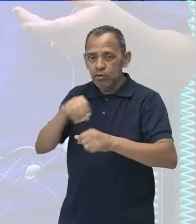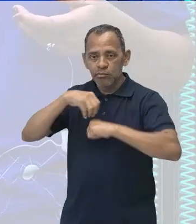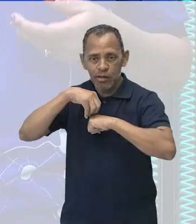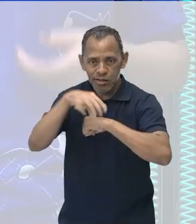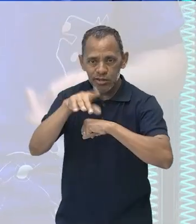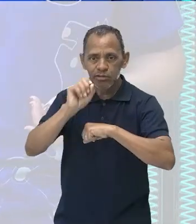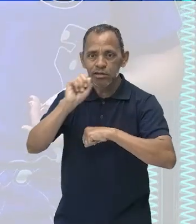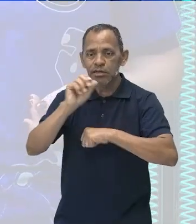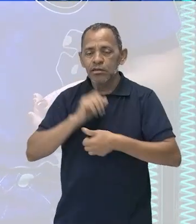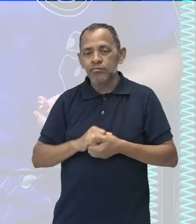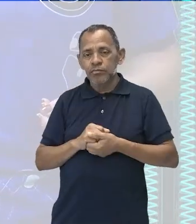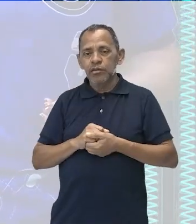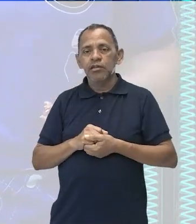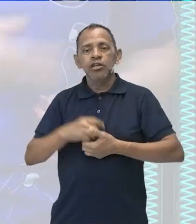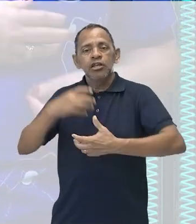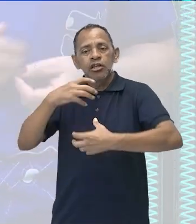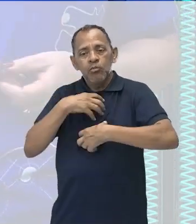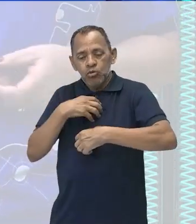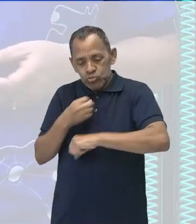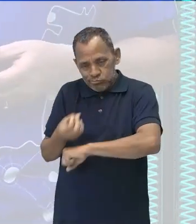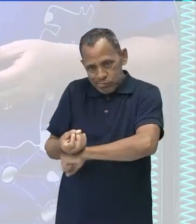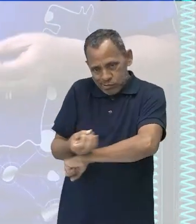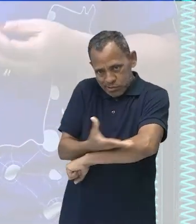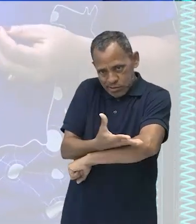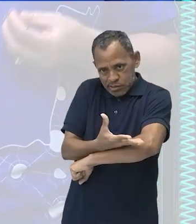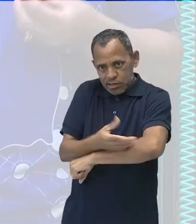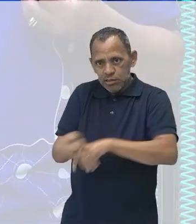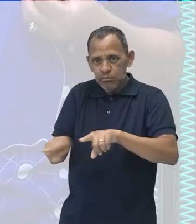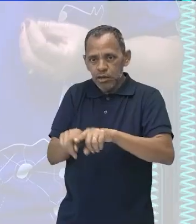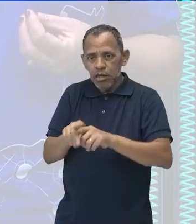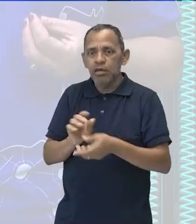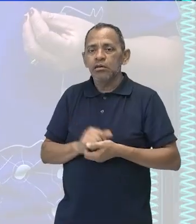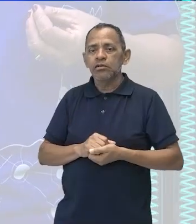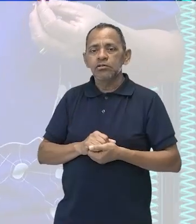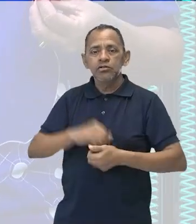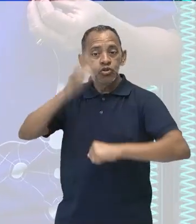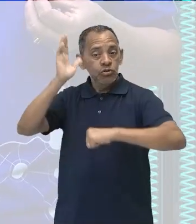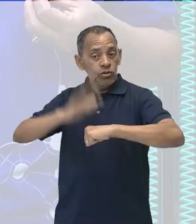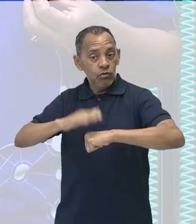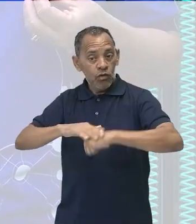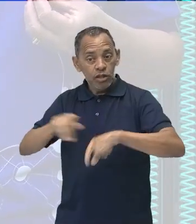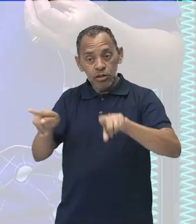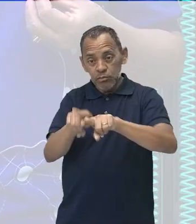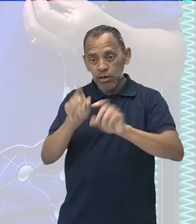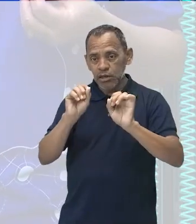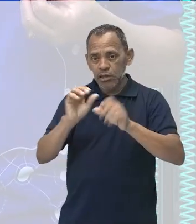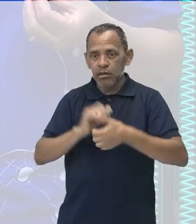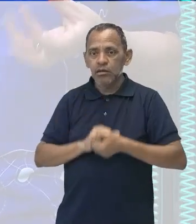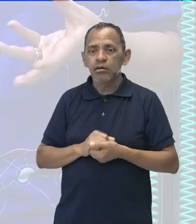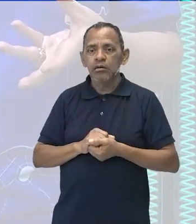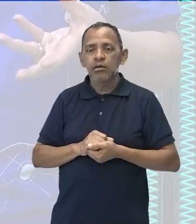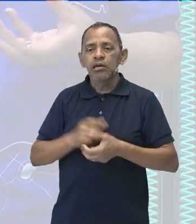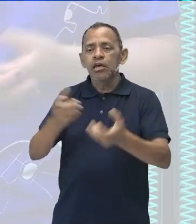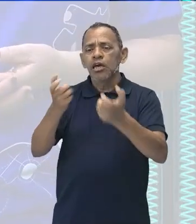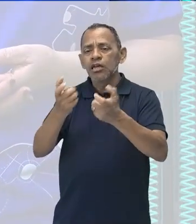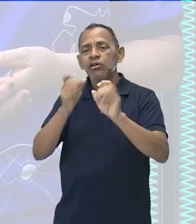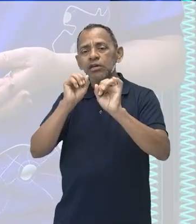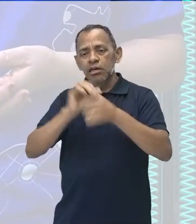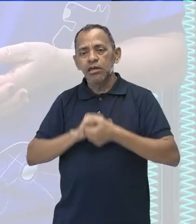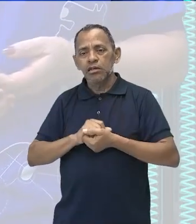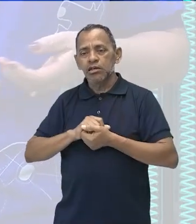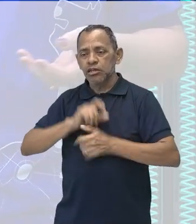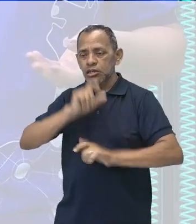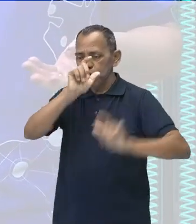quê? Transmitir emoções profundas e autênticas. Eles queriam que o público sentisse aquelas